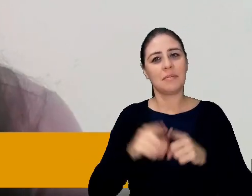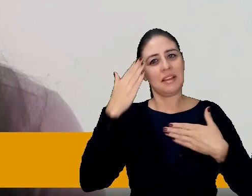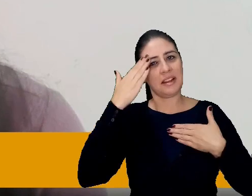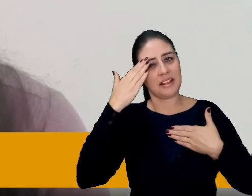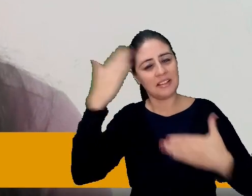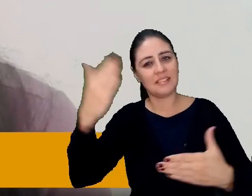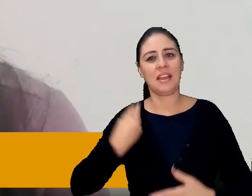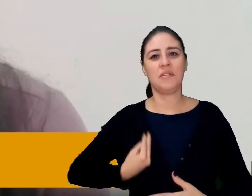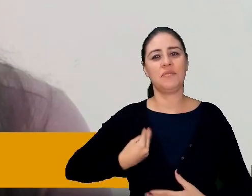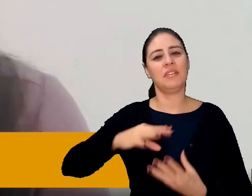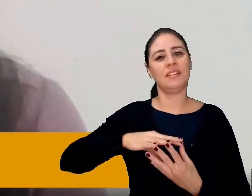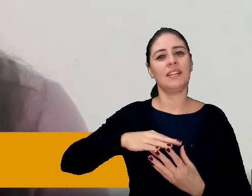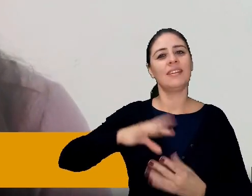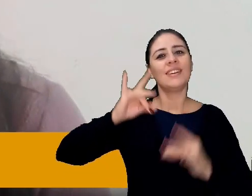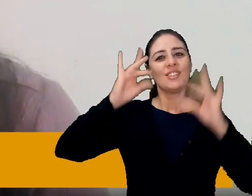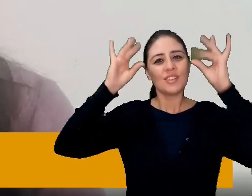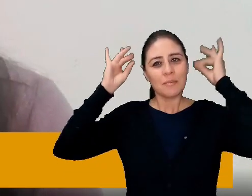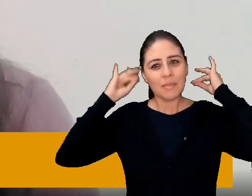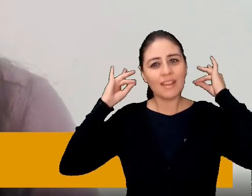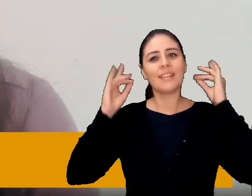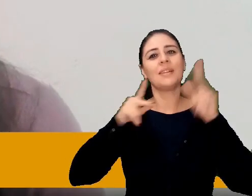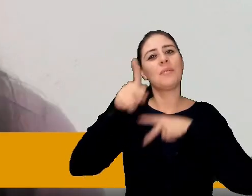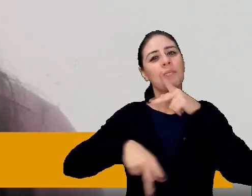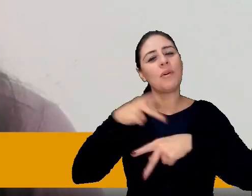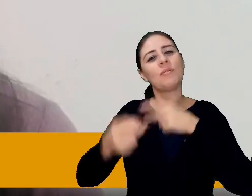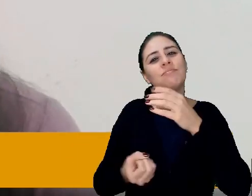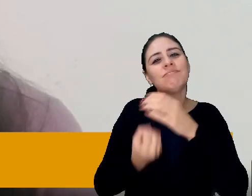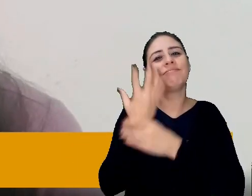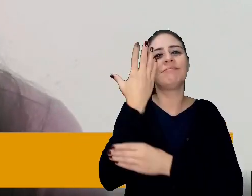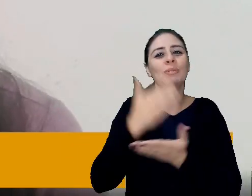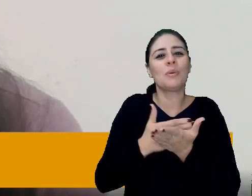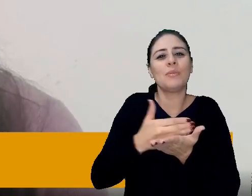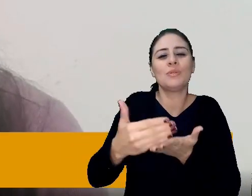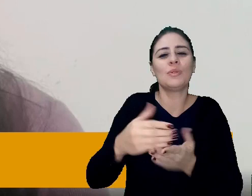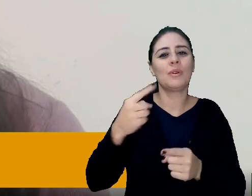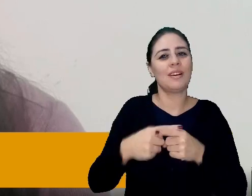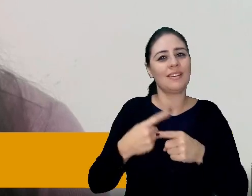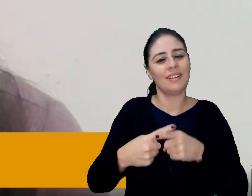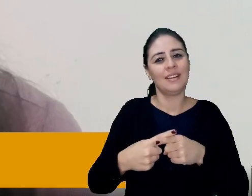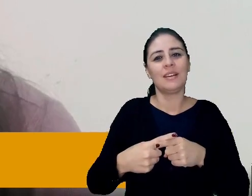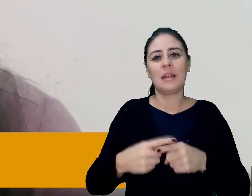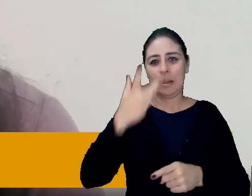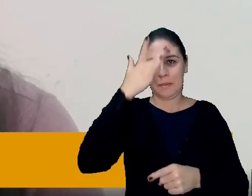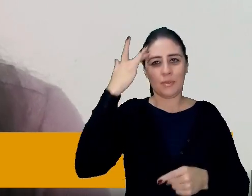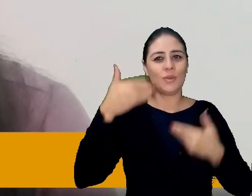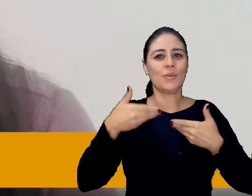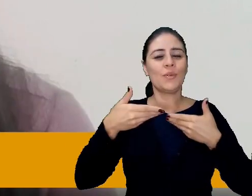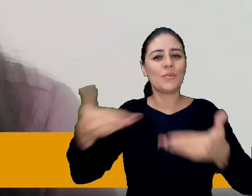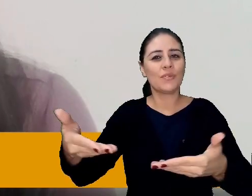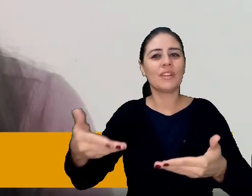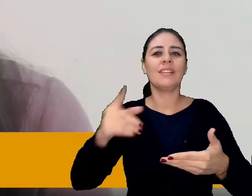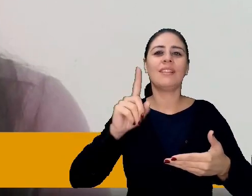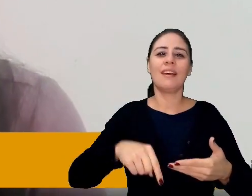aos nossos antepassados, né, os nossos iangrês, os nossos encantados, porque quando as pessoas me convidam para eu estar nesses espaços